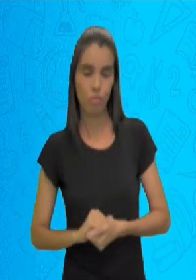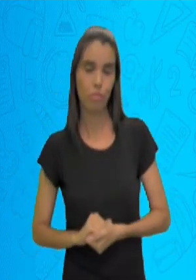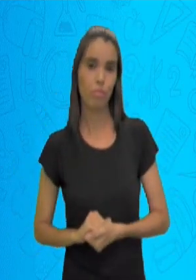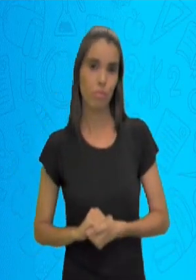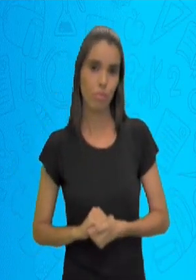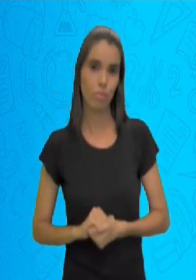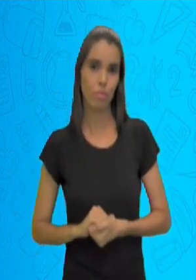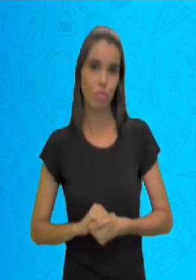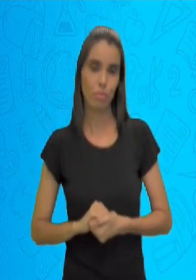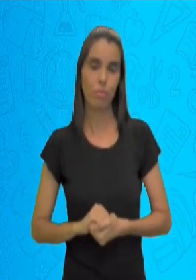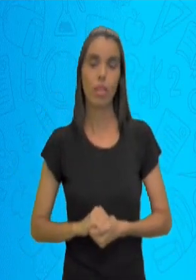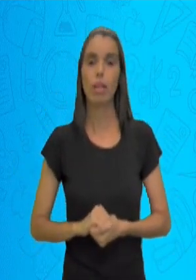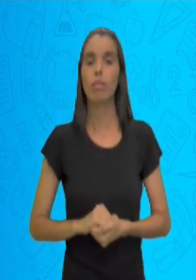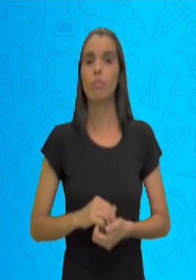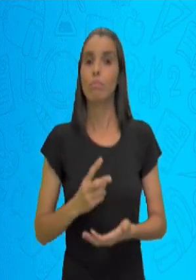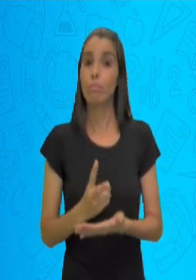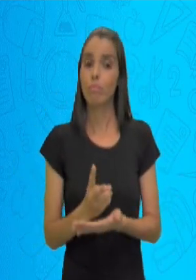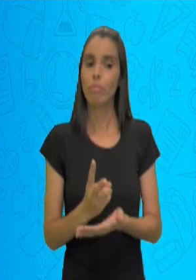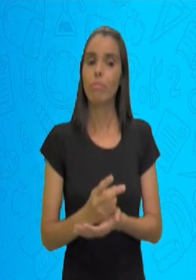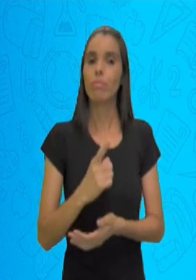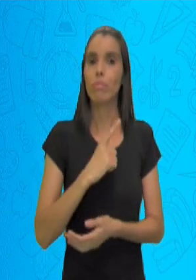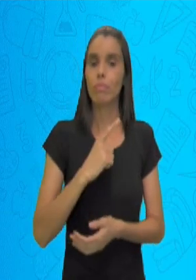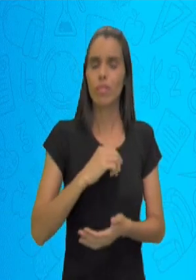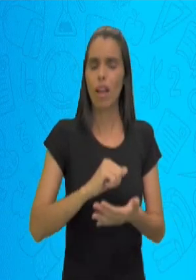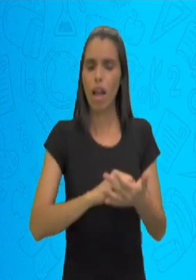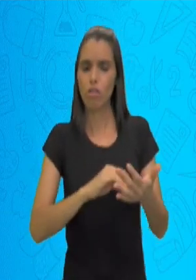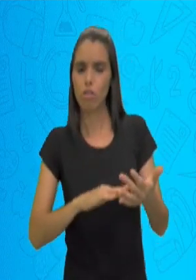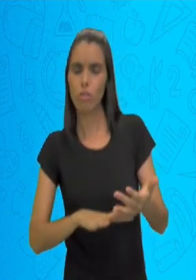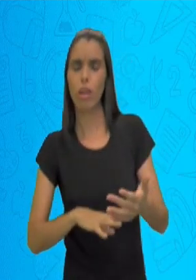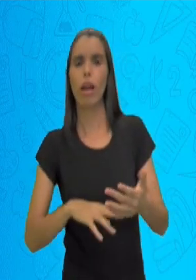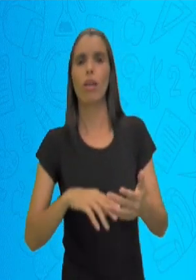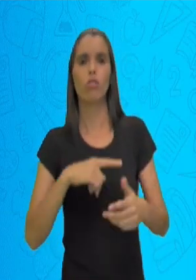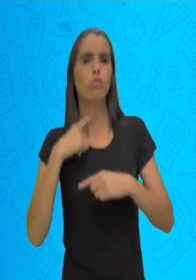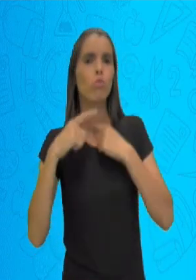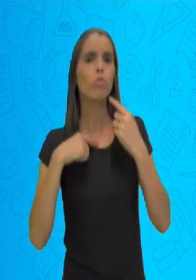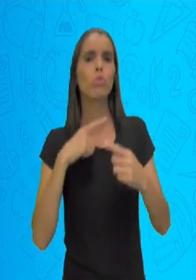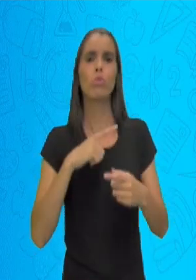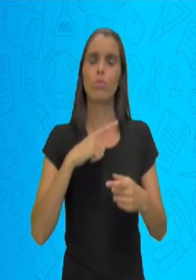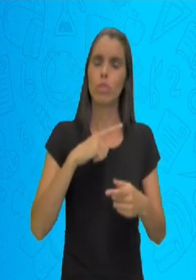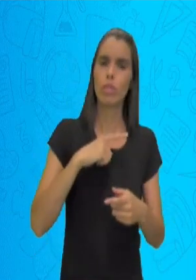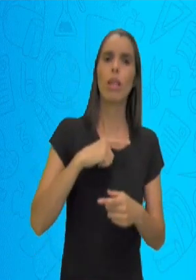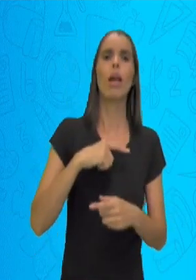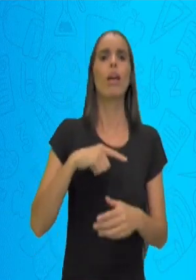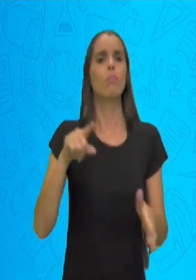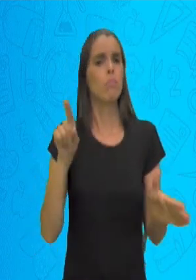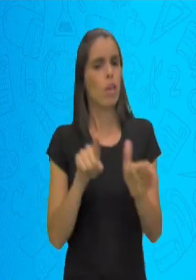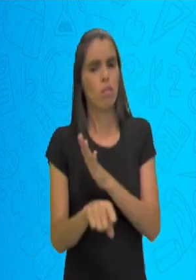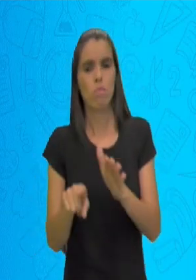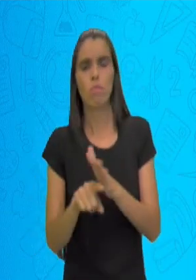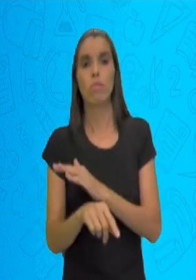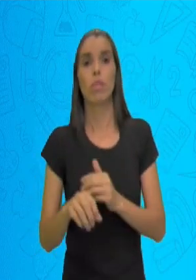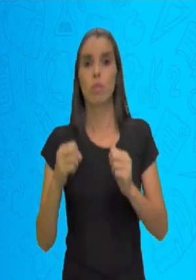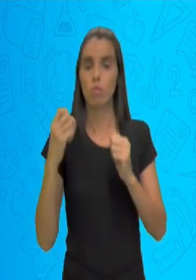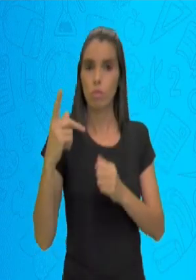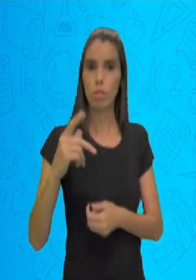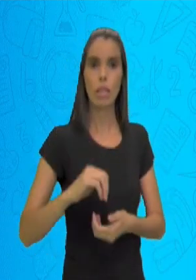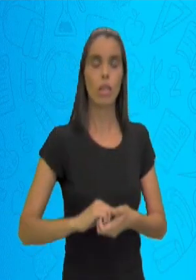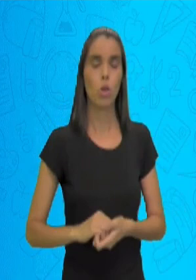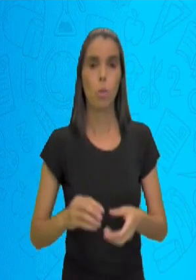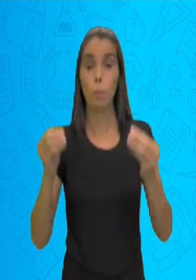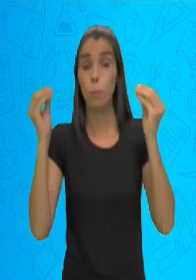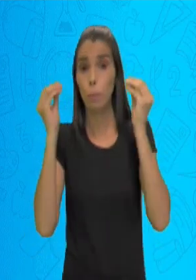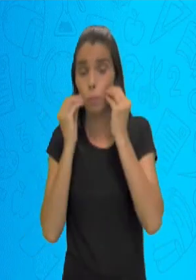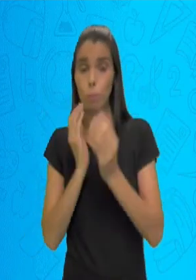e postadas lá. Lá você pode assistir quantas vezes forem necessárias. Eu vou ficando por aqui, já deixo o meu beijo no